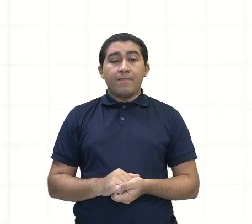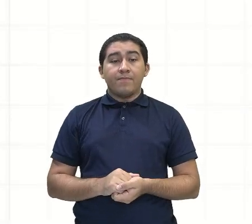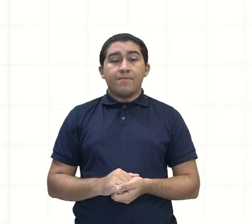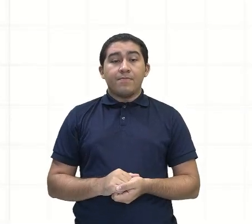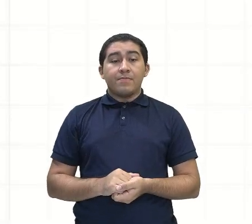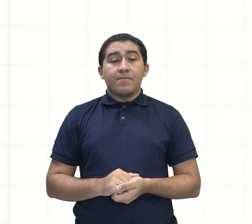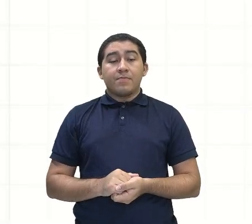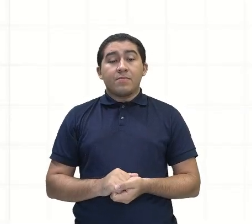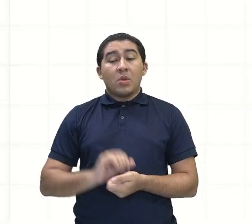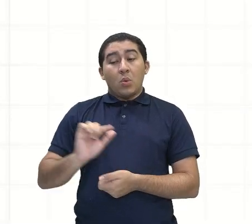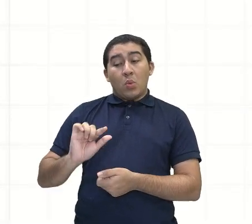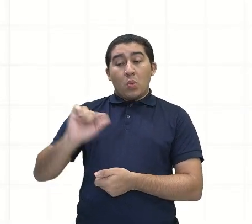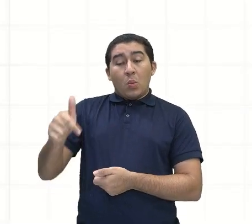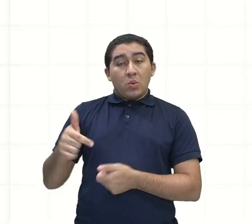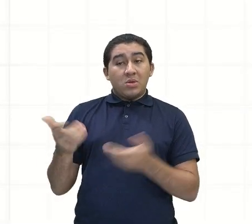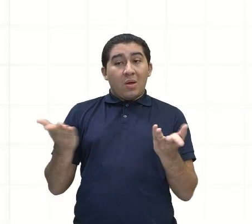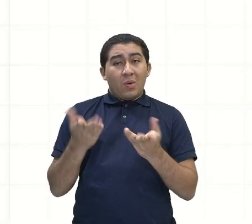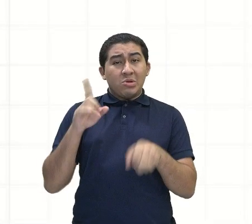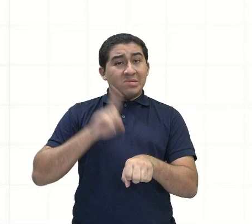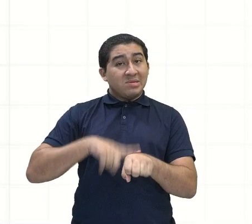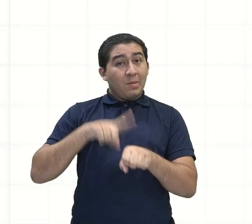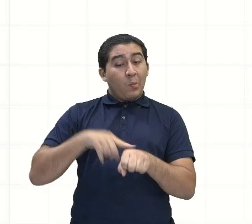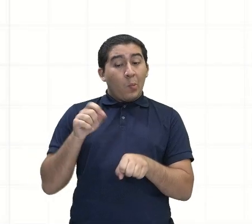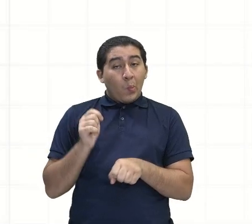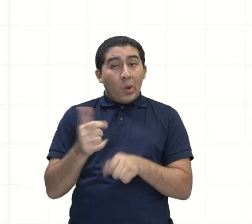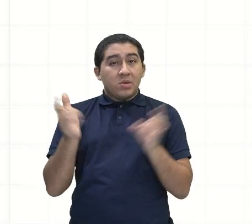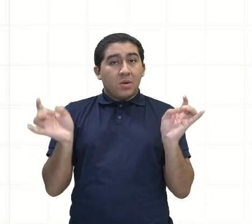para a próxima, que nosso tempo já está indo embora.